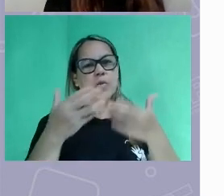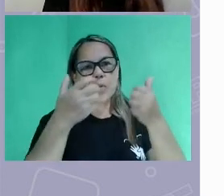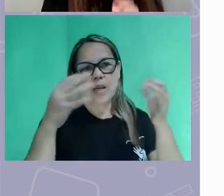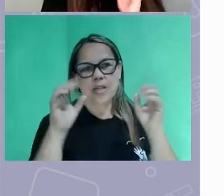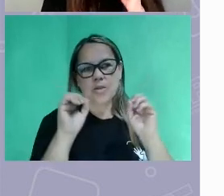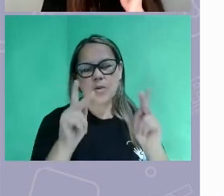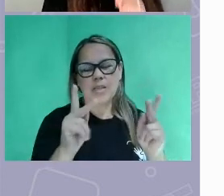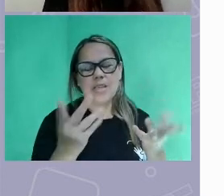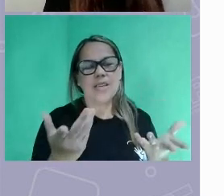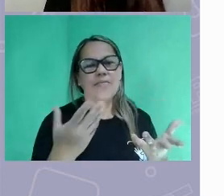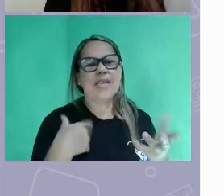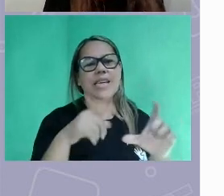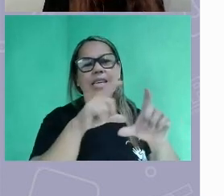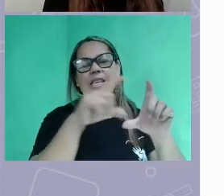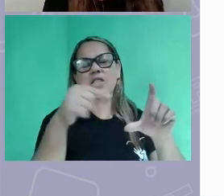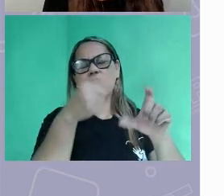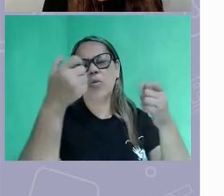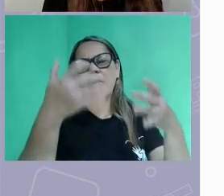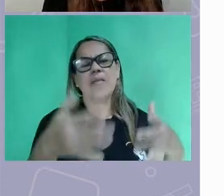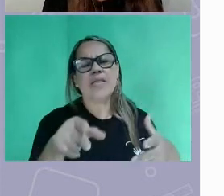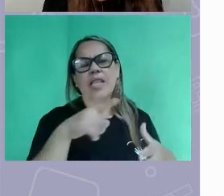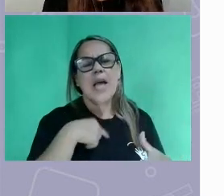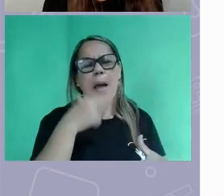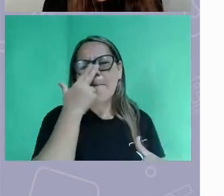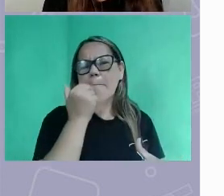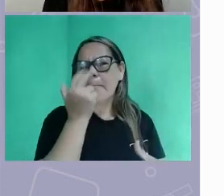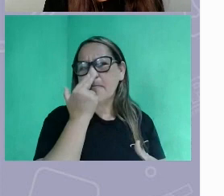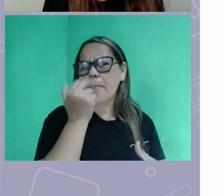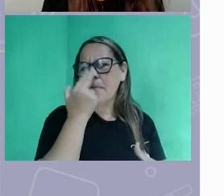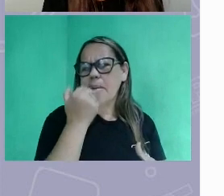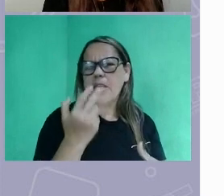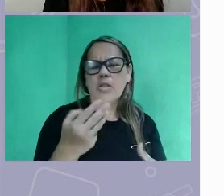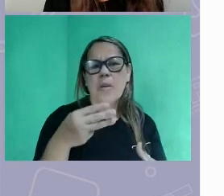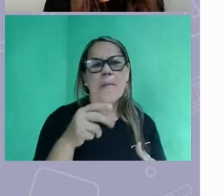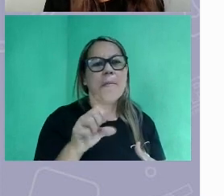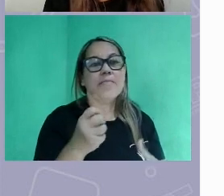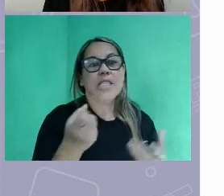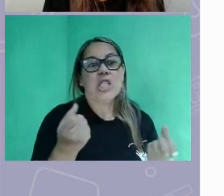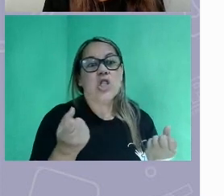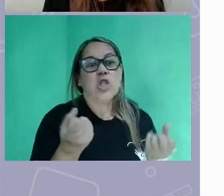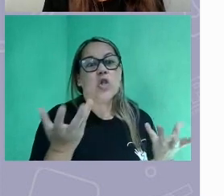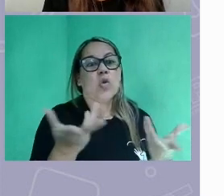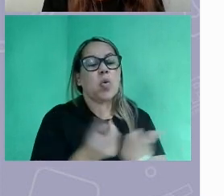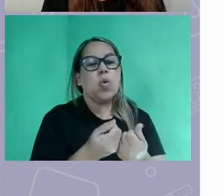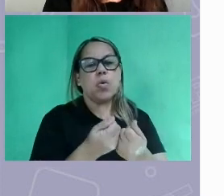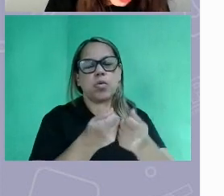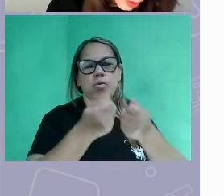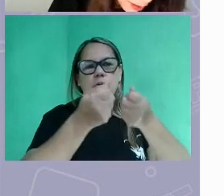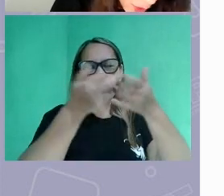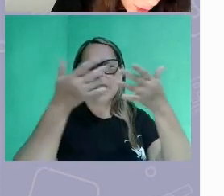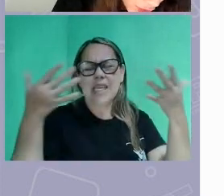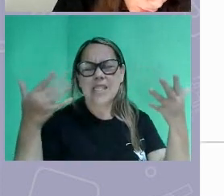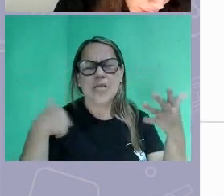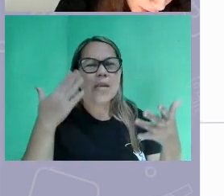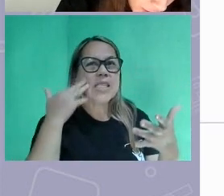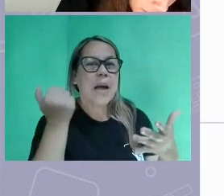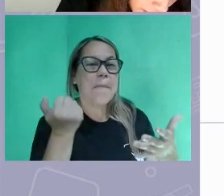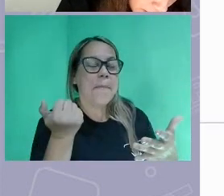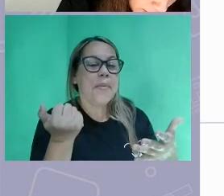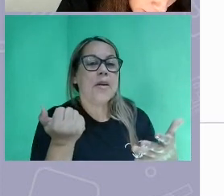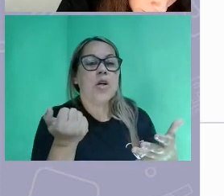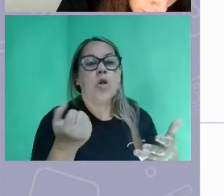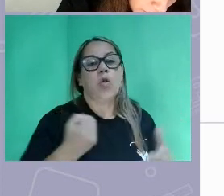e ele diz no enunciado que você tem a mesma massa para todos os gás todos os gases então para eu saber o número de mols do